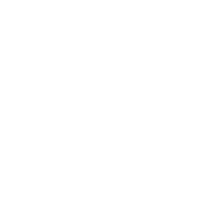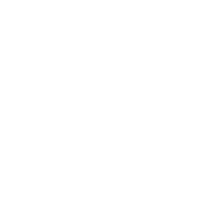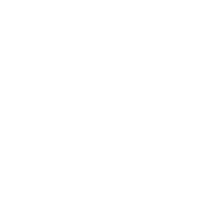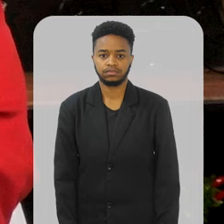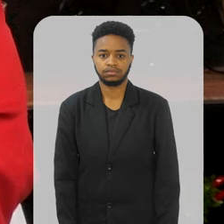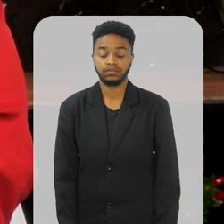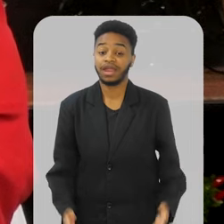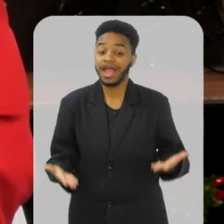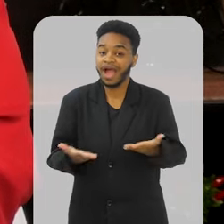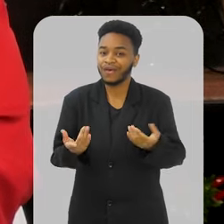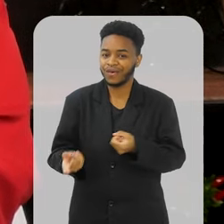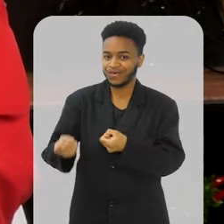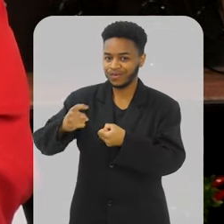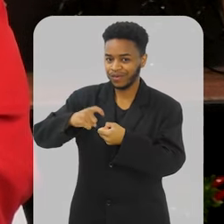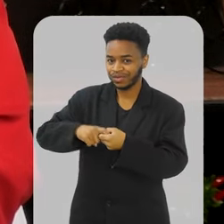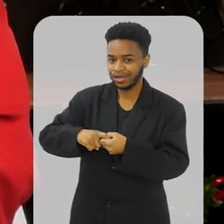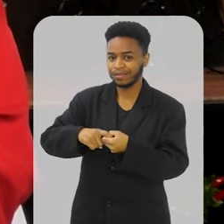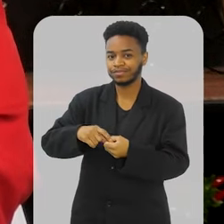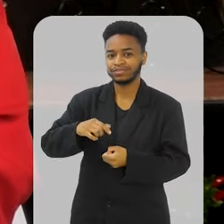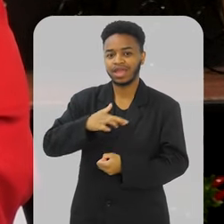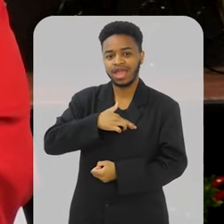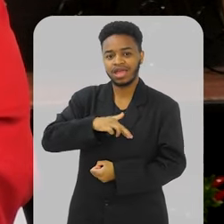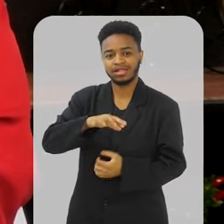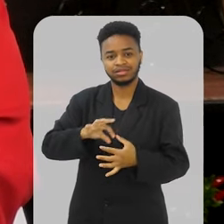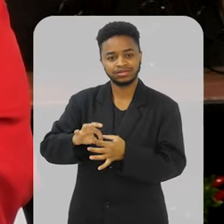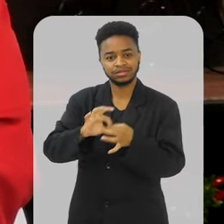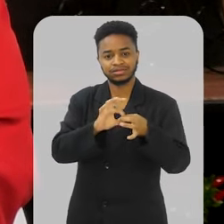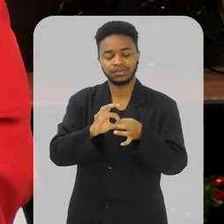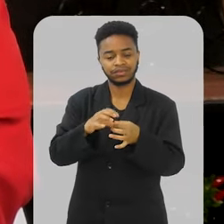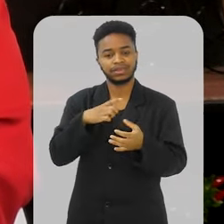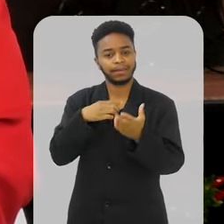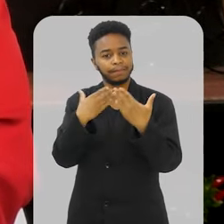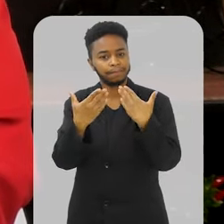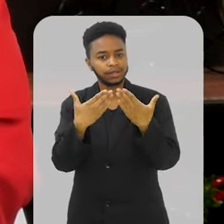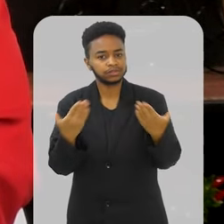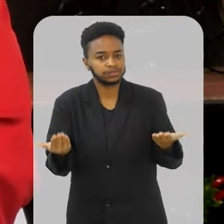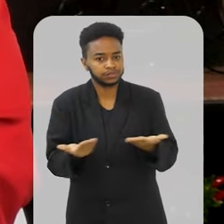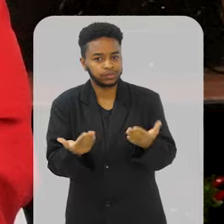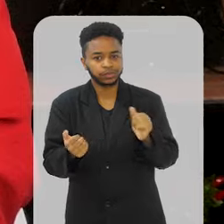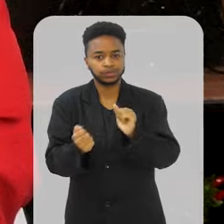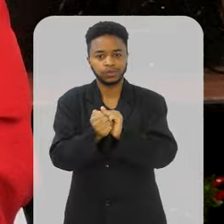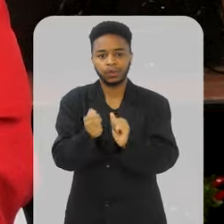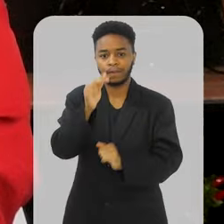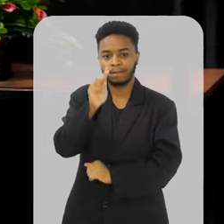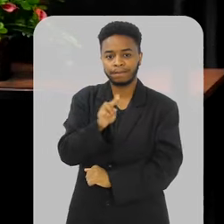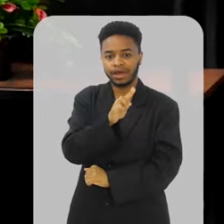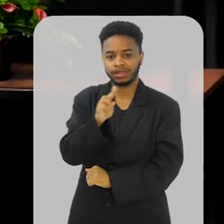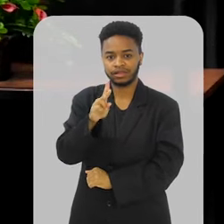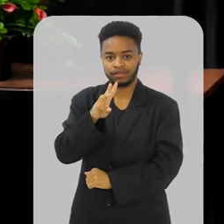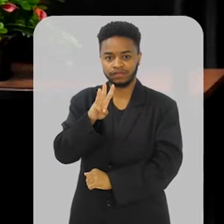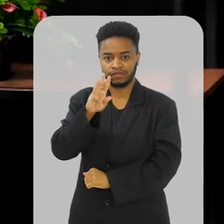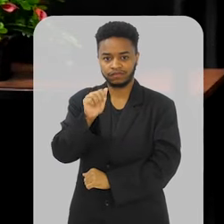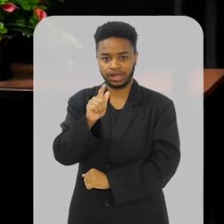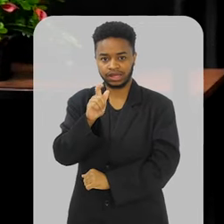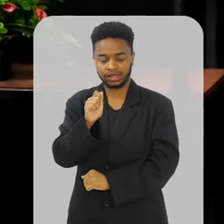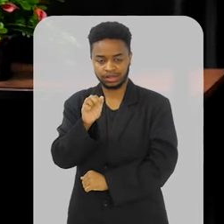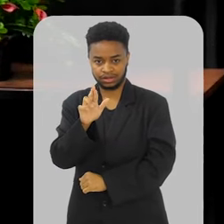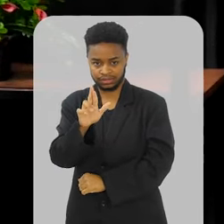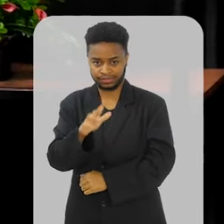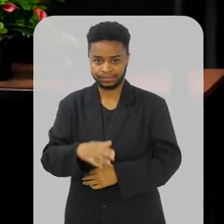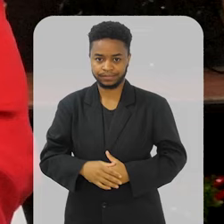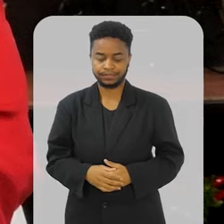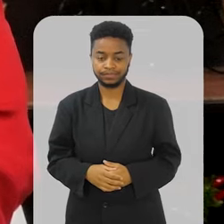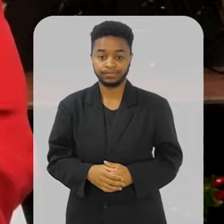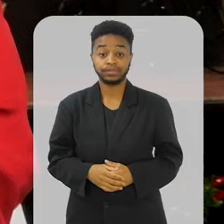rapidinho Voltamos com o programa religar na nosso bate-papo aqui com o Padre Wagner Toledo